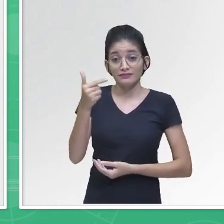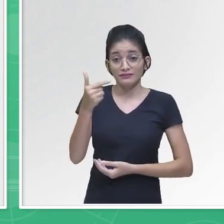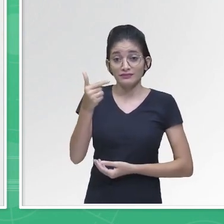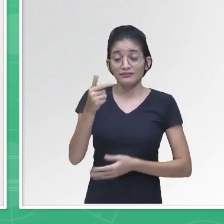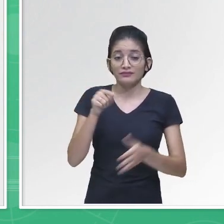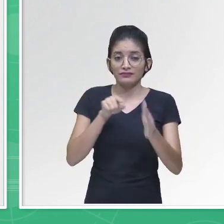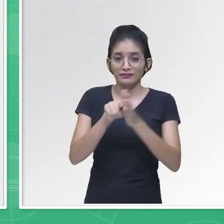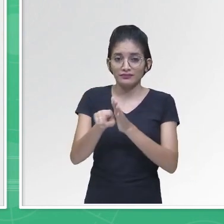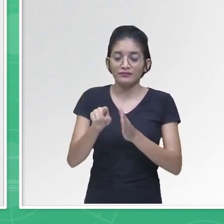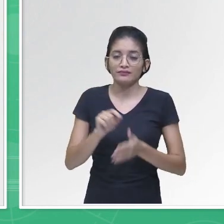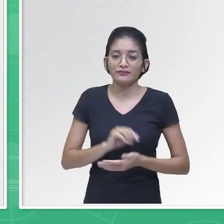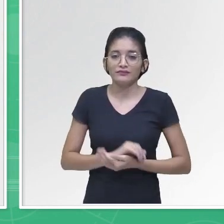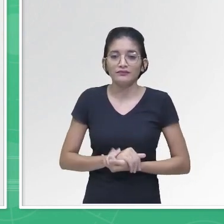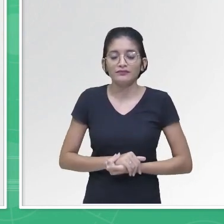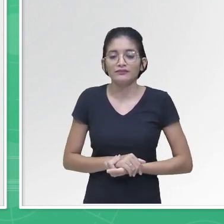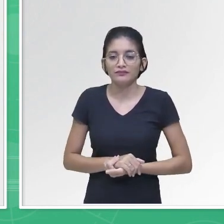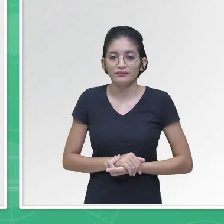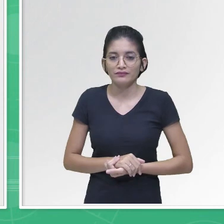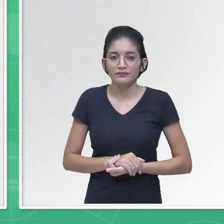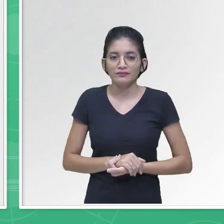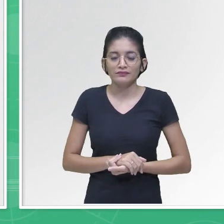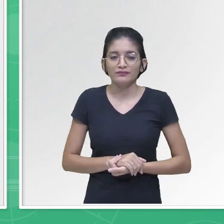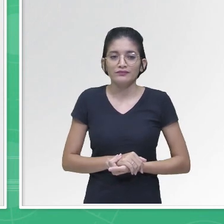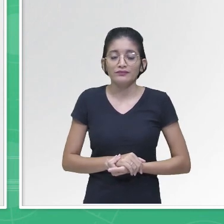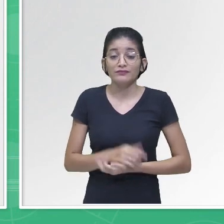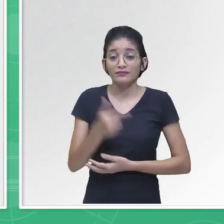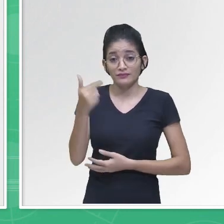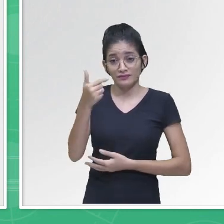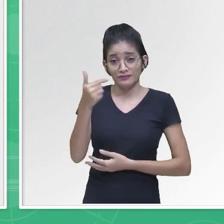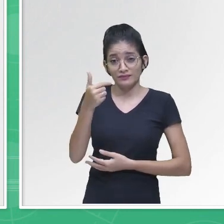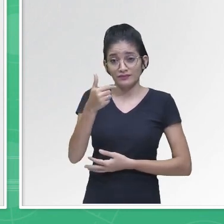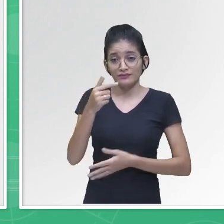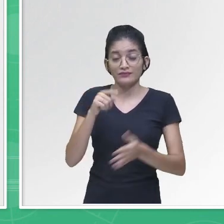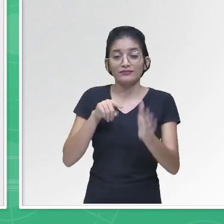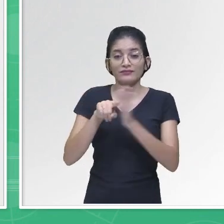O gabarito, né? Então, na questão 2,